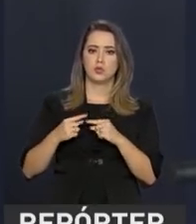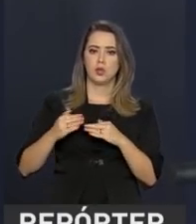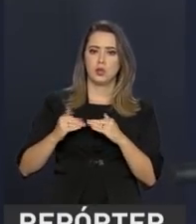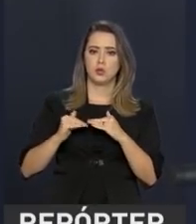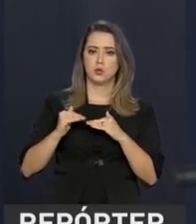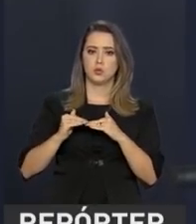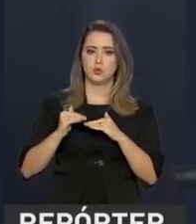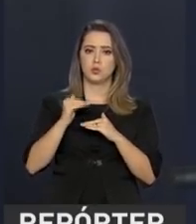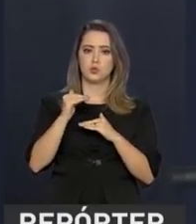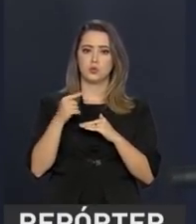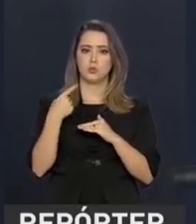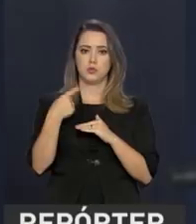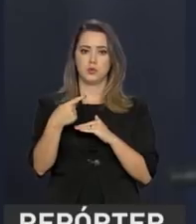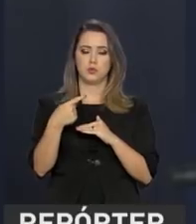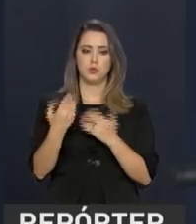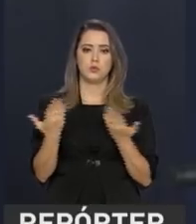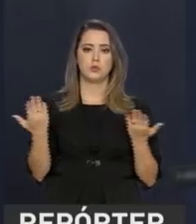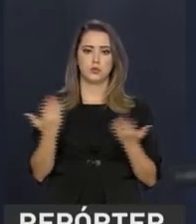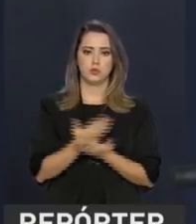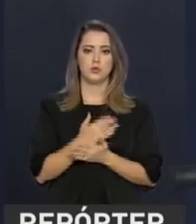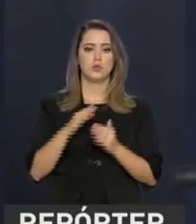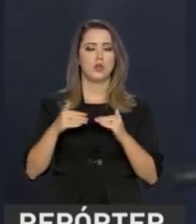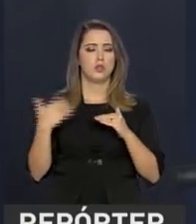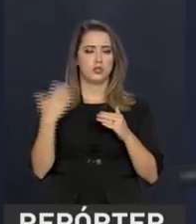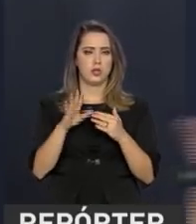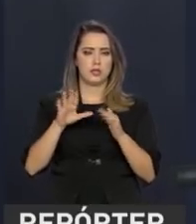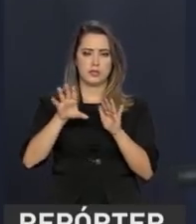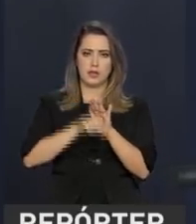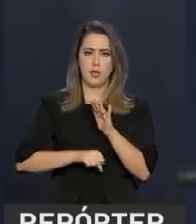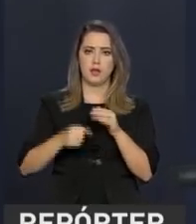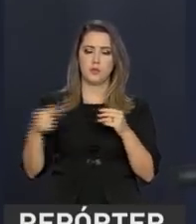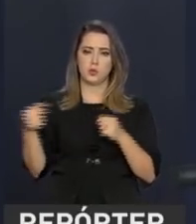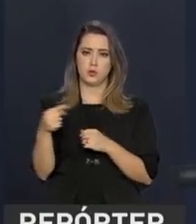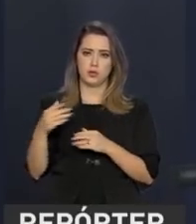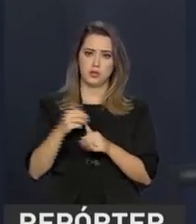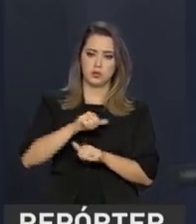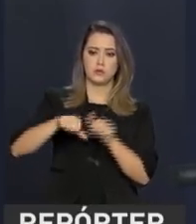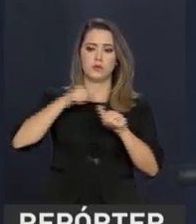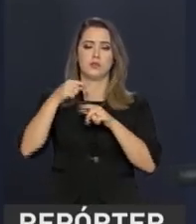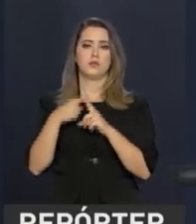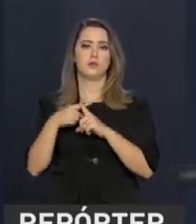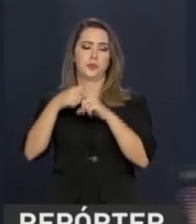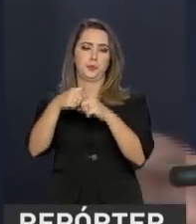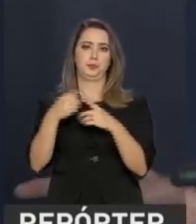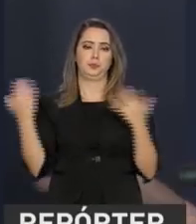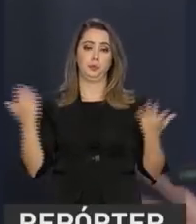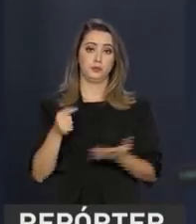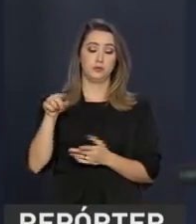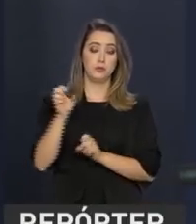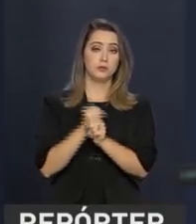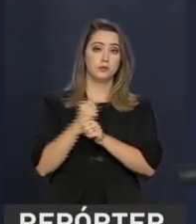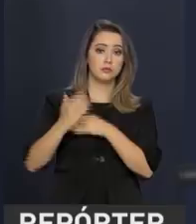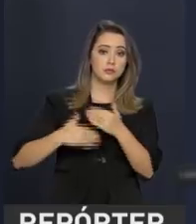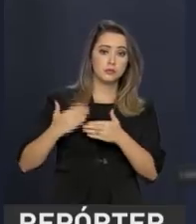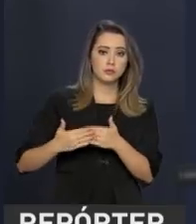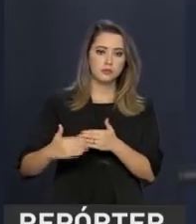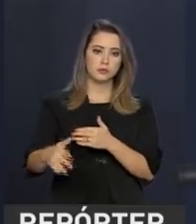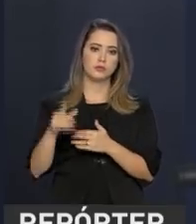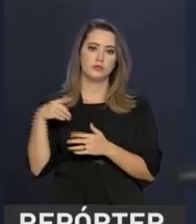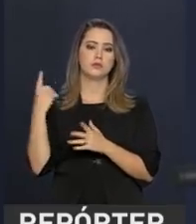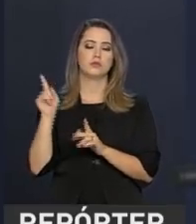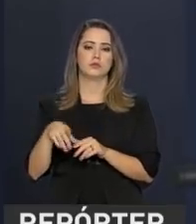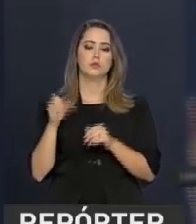seja, evoluímos 4,6, tiramos do negativo e colocamos no positivo. E neste ano ainda a